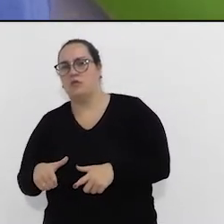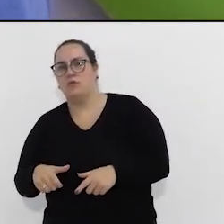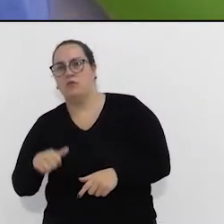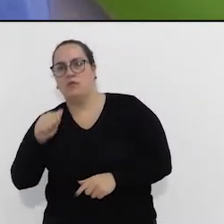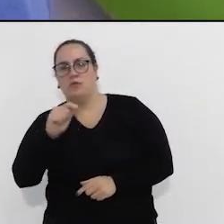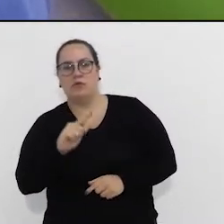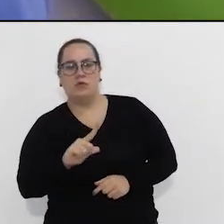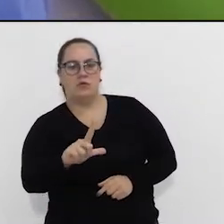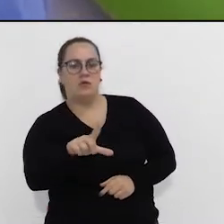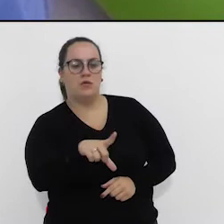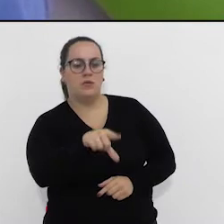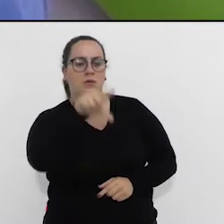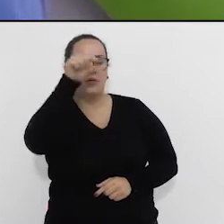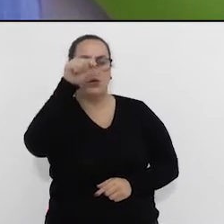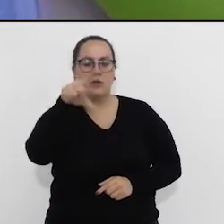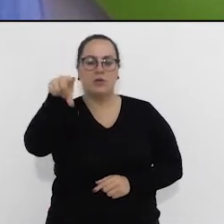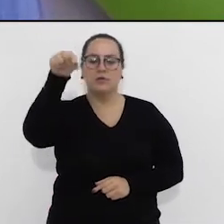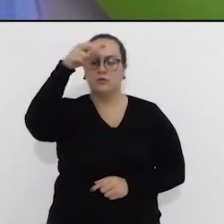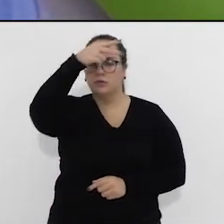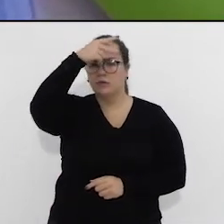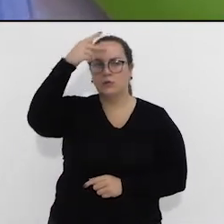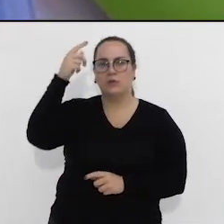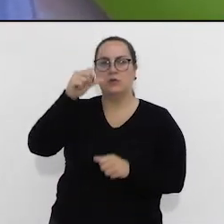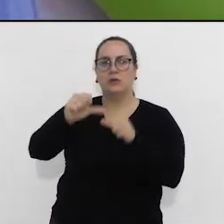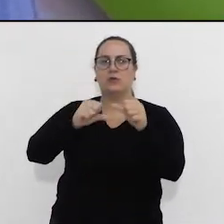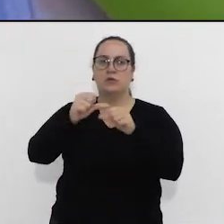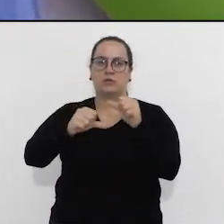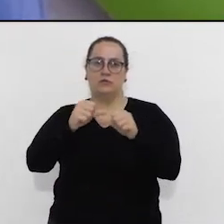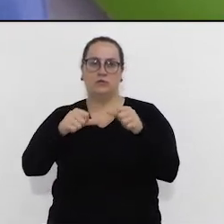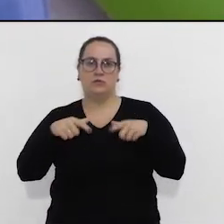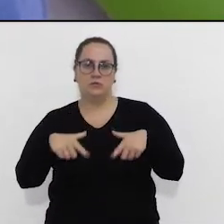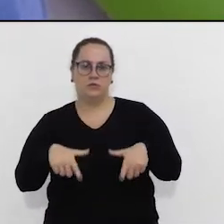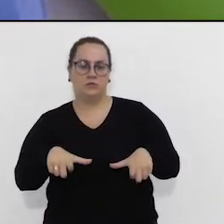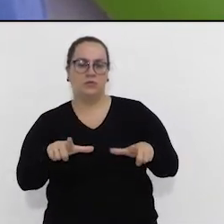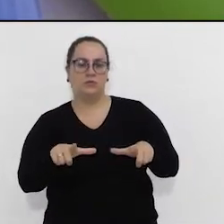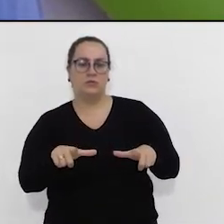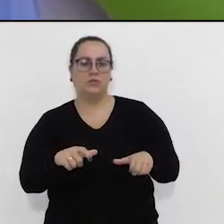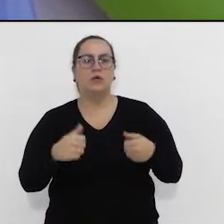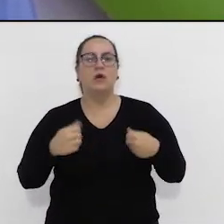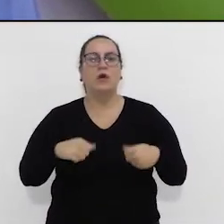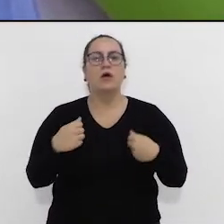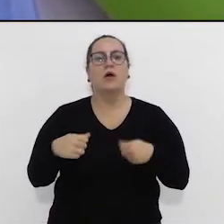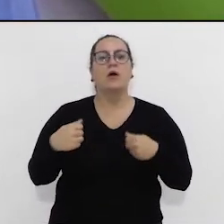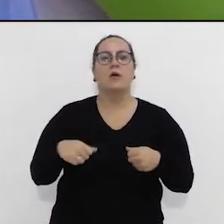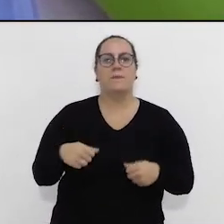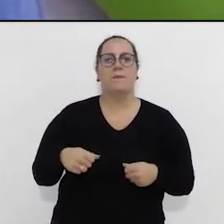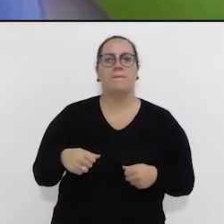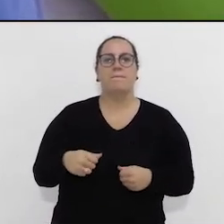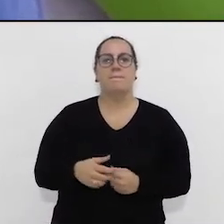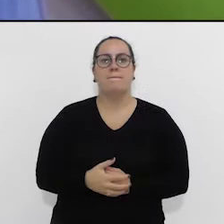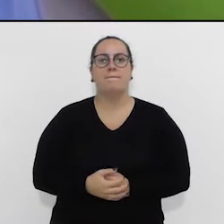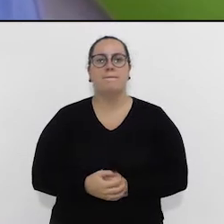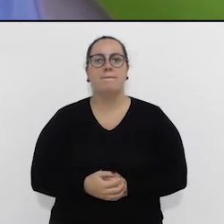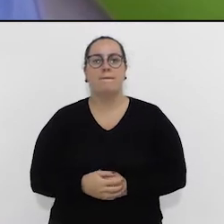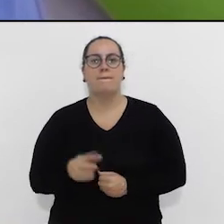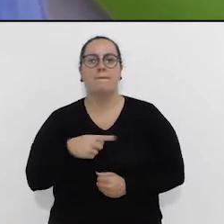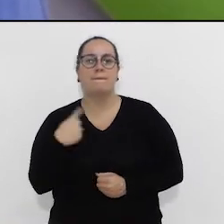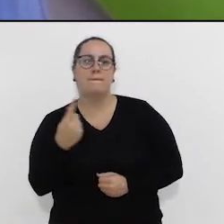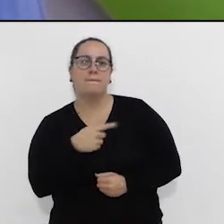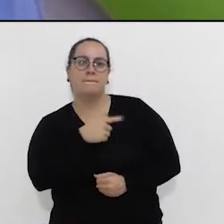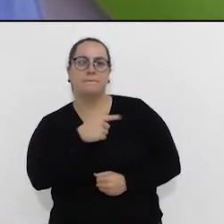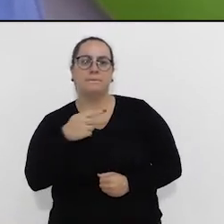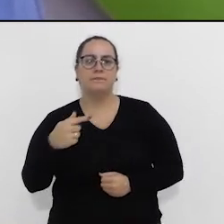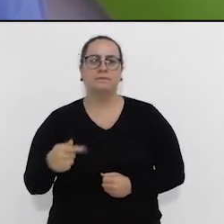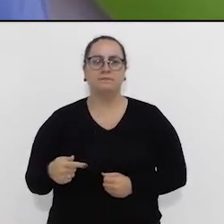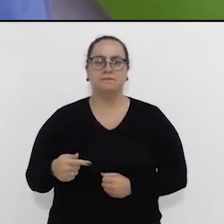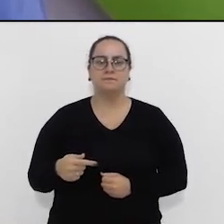comercial pegar as pessoas que estão envolvidas com essa parte de empresas e v a necessidade de cada em preço o nosso governo